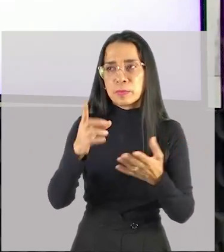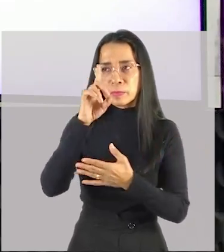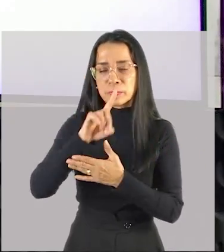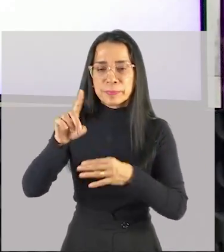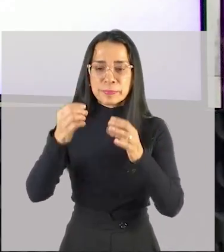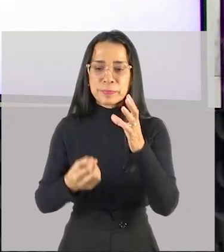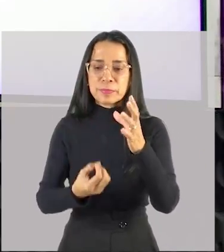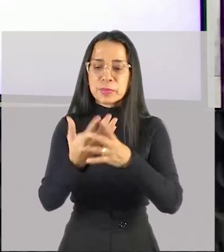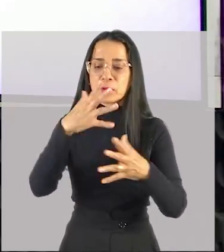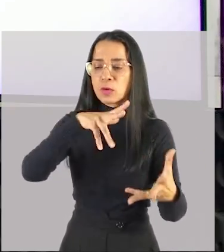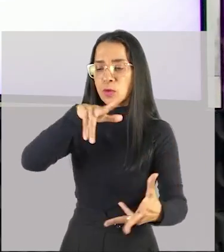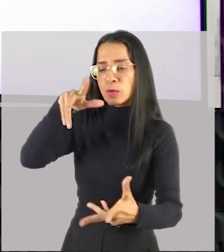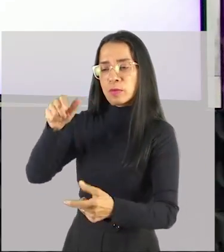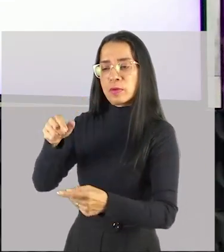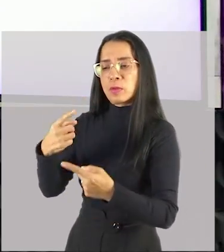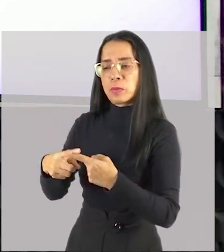questão.